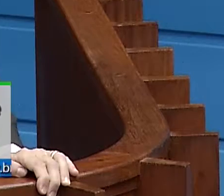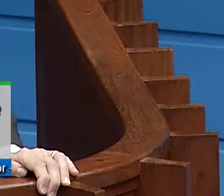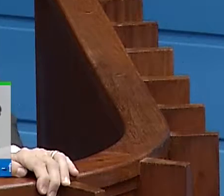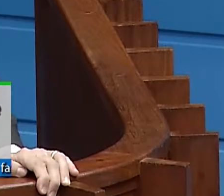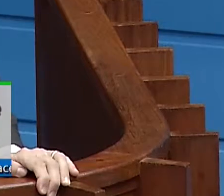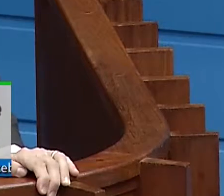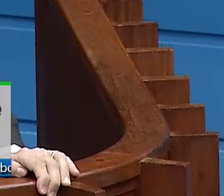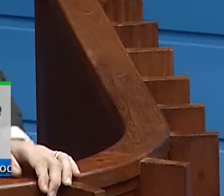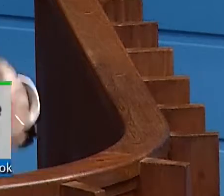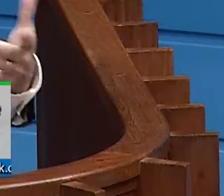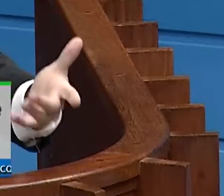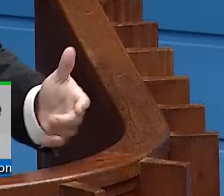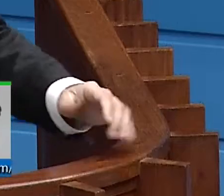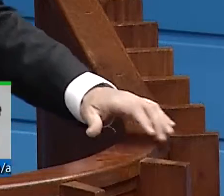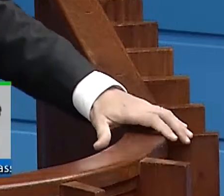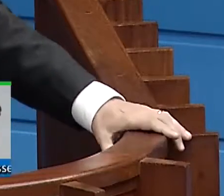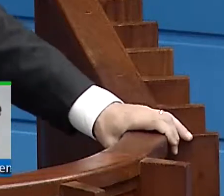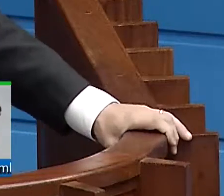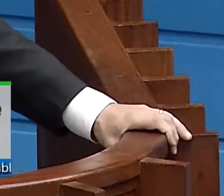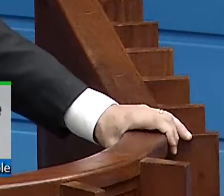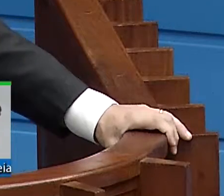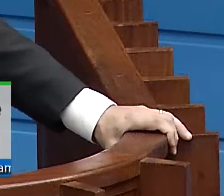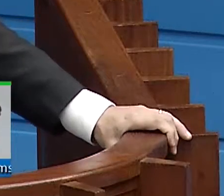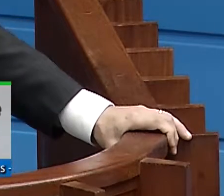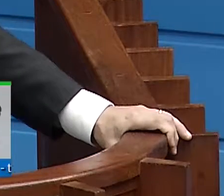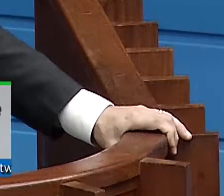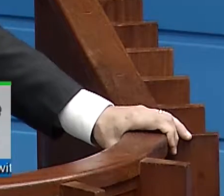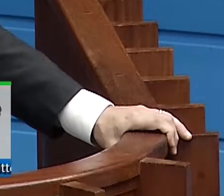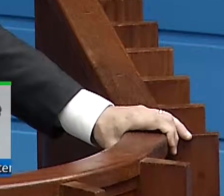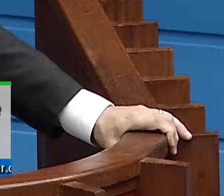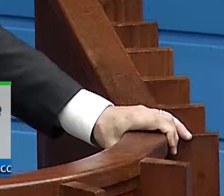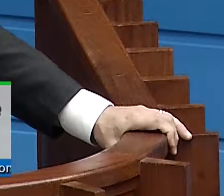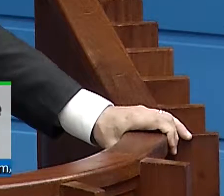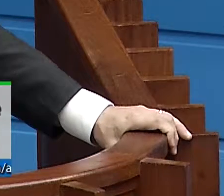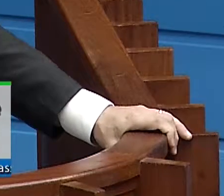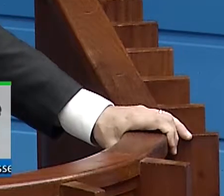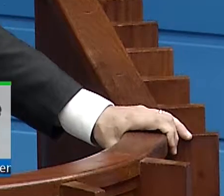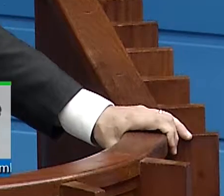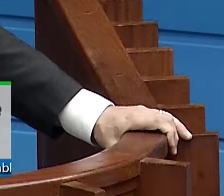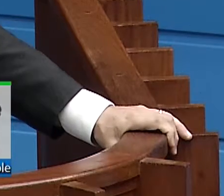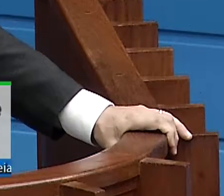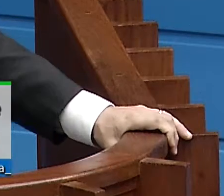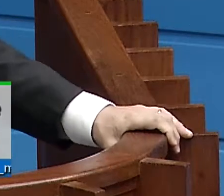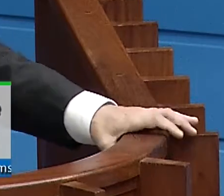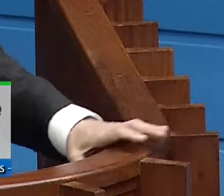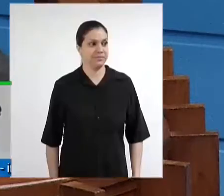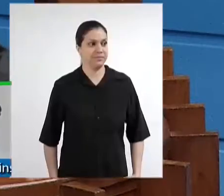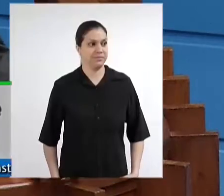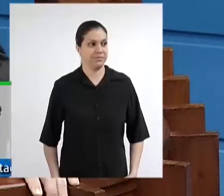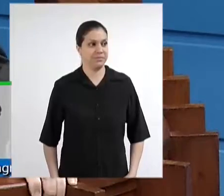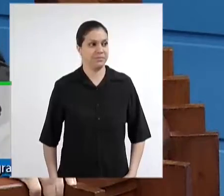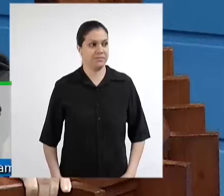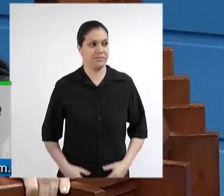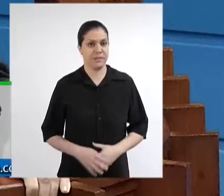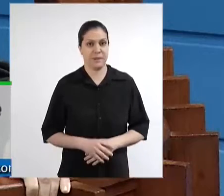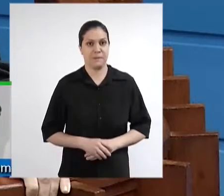o idoso chega lá e um pedido na frente parlamentar é ter